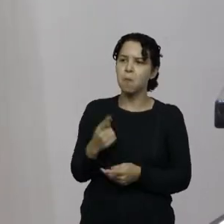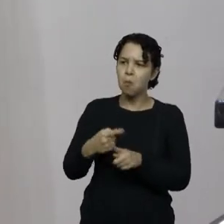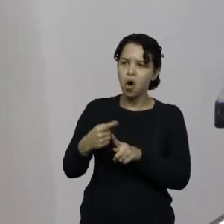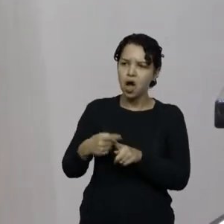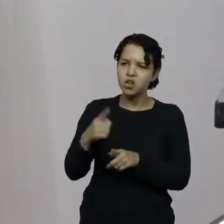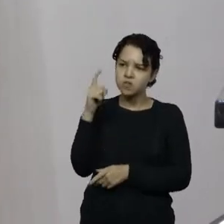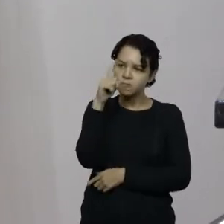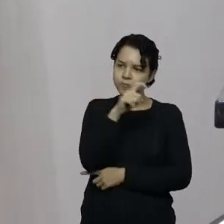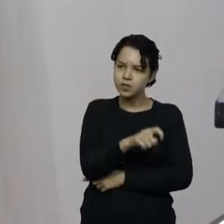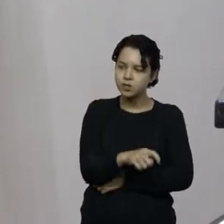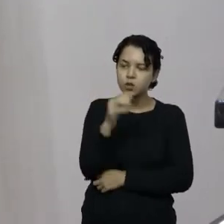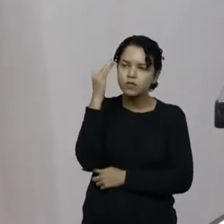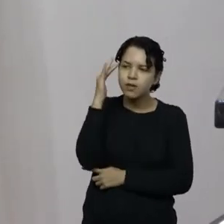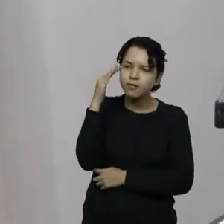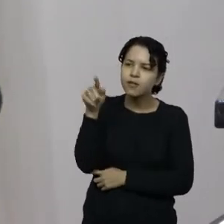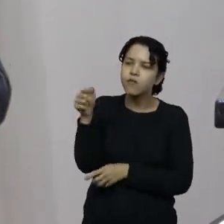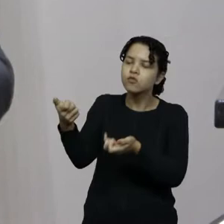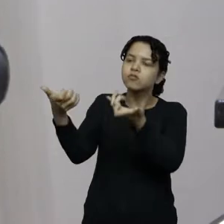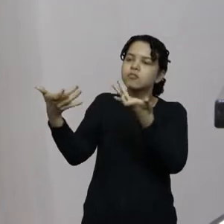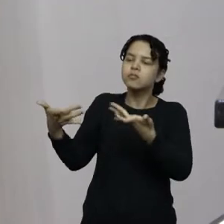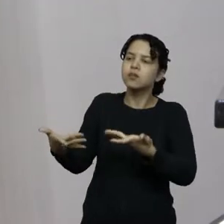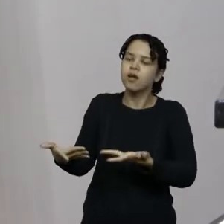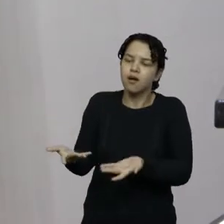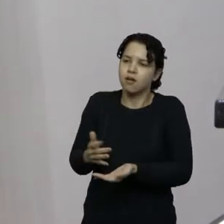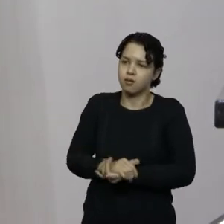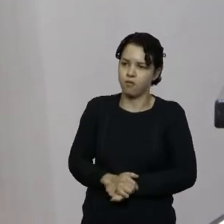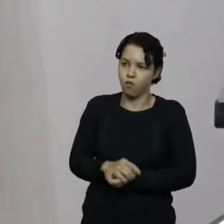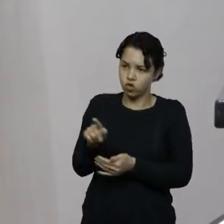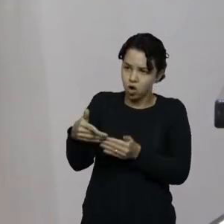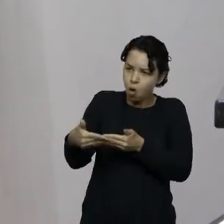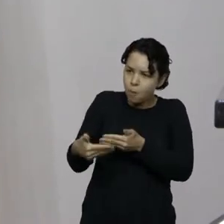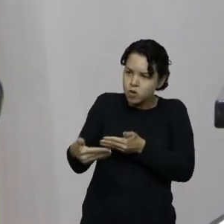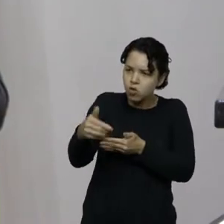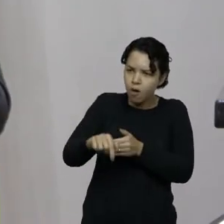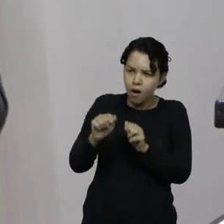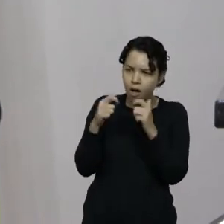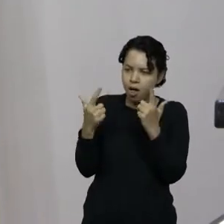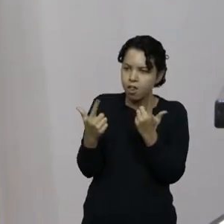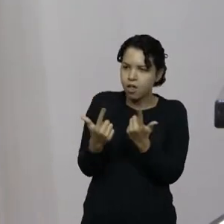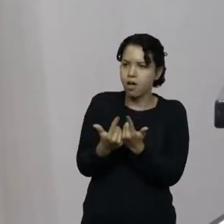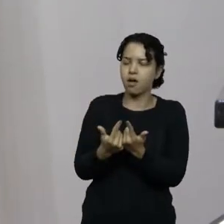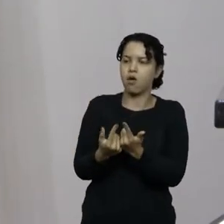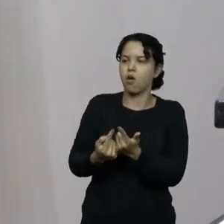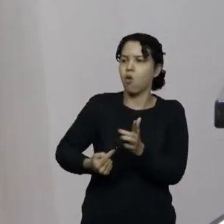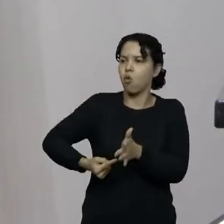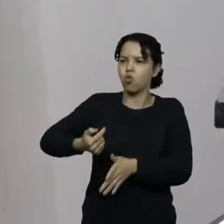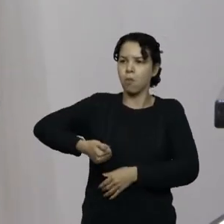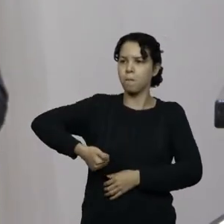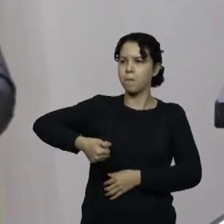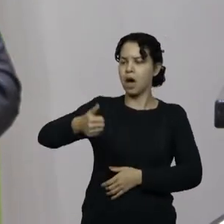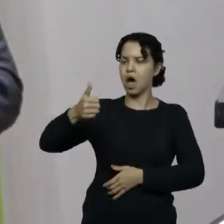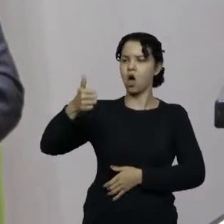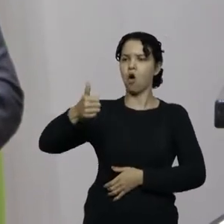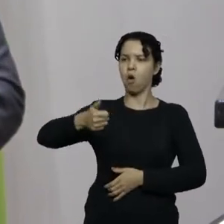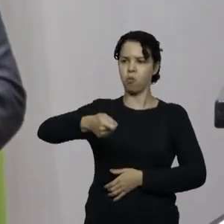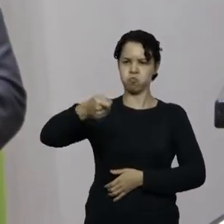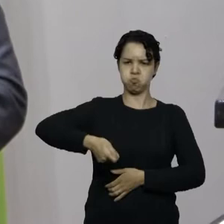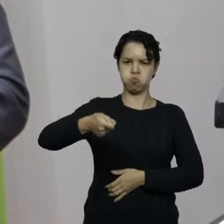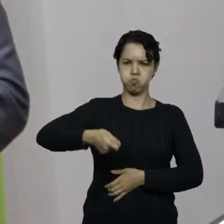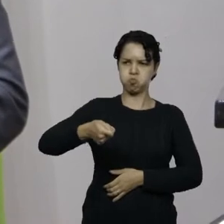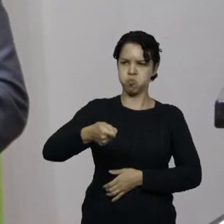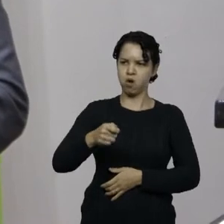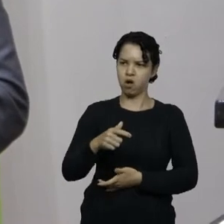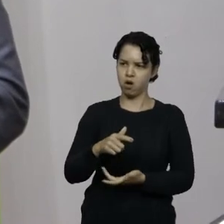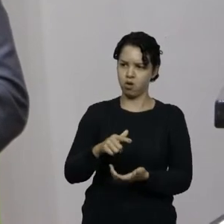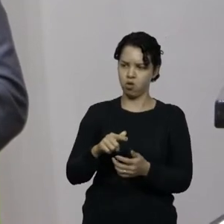entender o seu posicionamento e eu começou aqui nessa casa como um dos maiores carrascos do